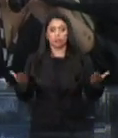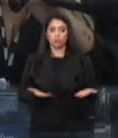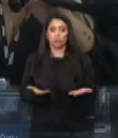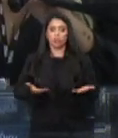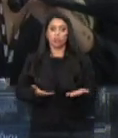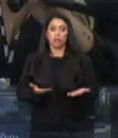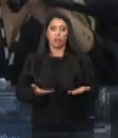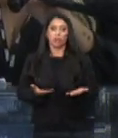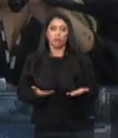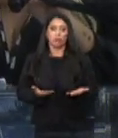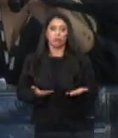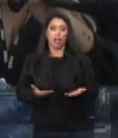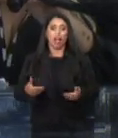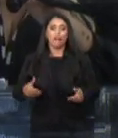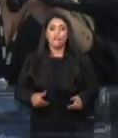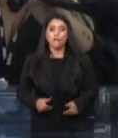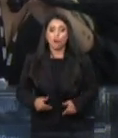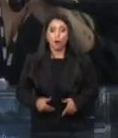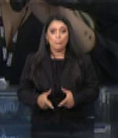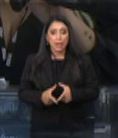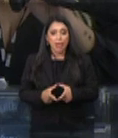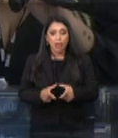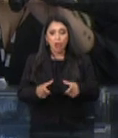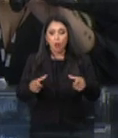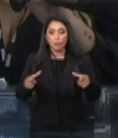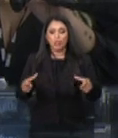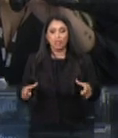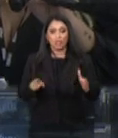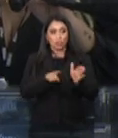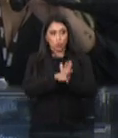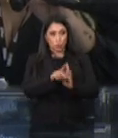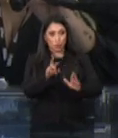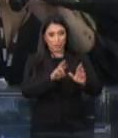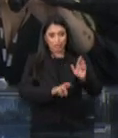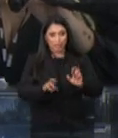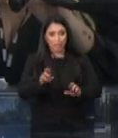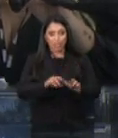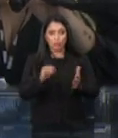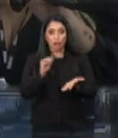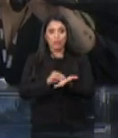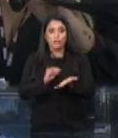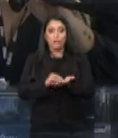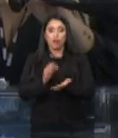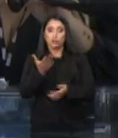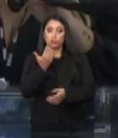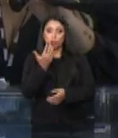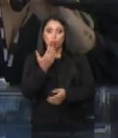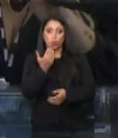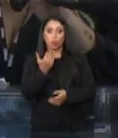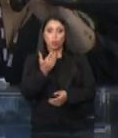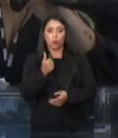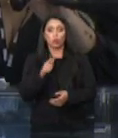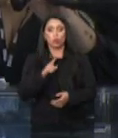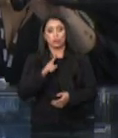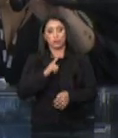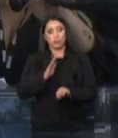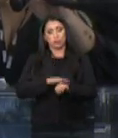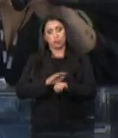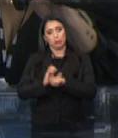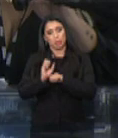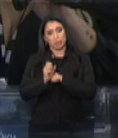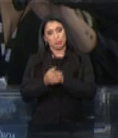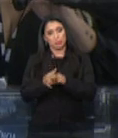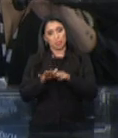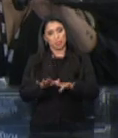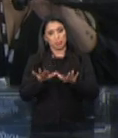o cenário do aumento da Fome segundo o inquérito Nacional sobre insegurança alimentar no contexto da pandemia No